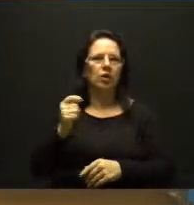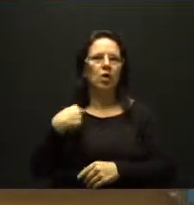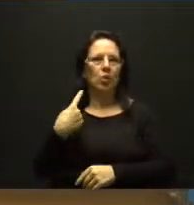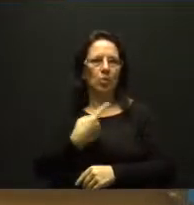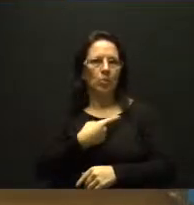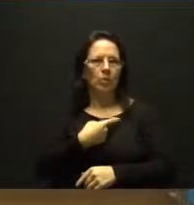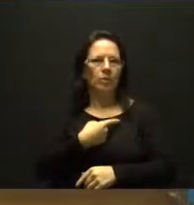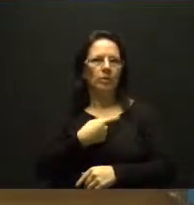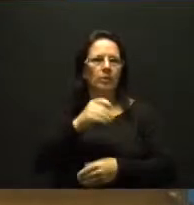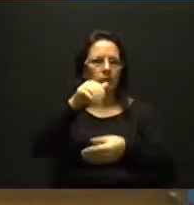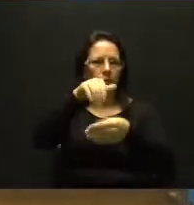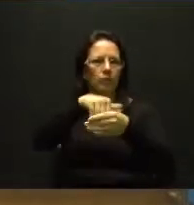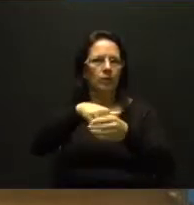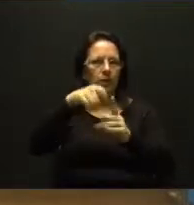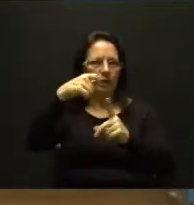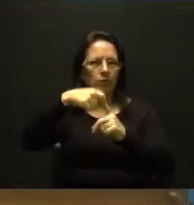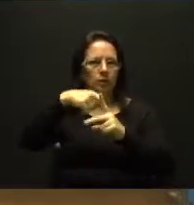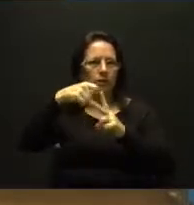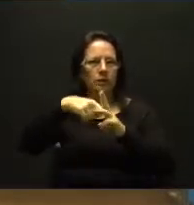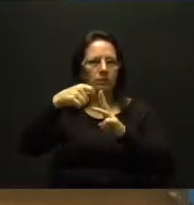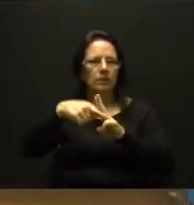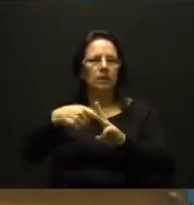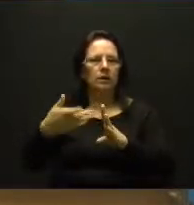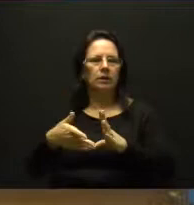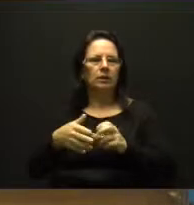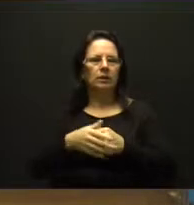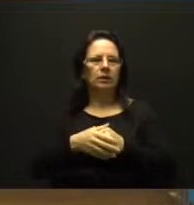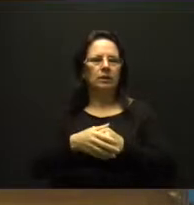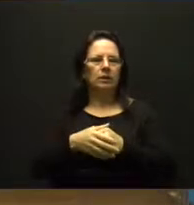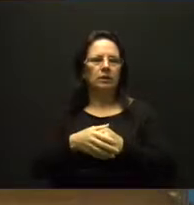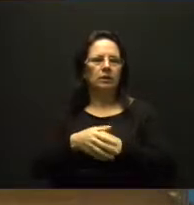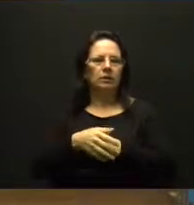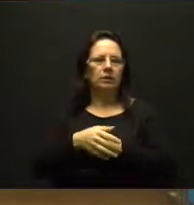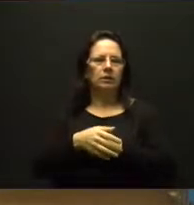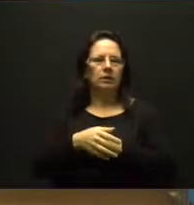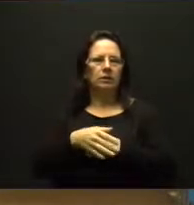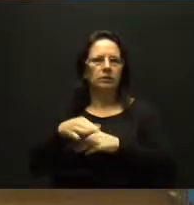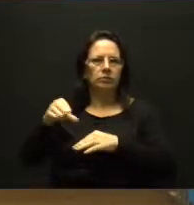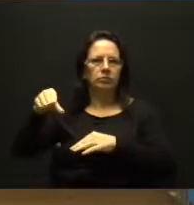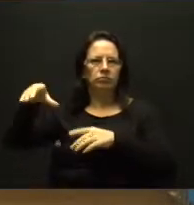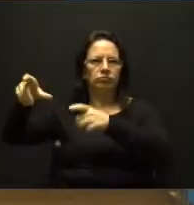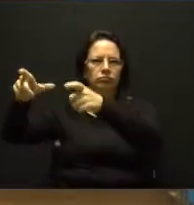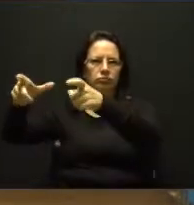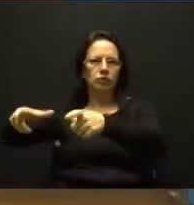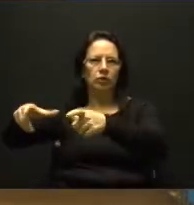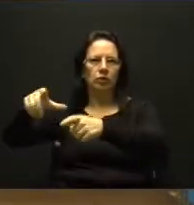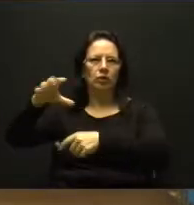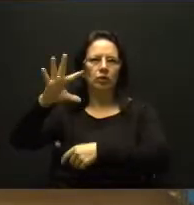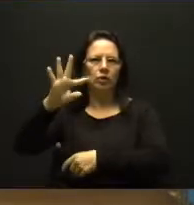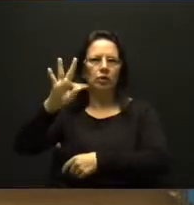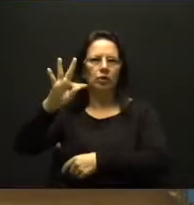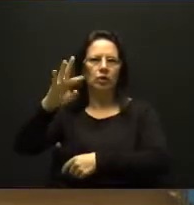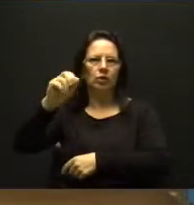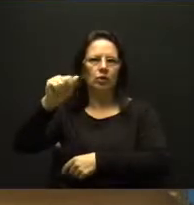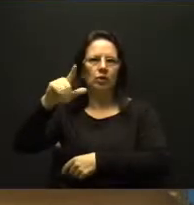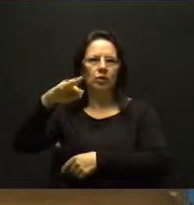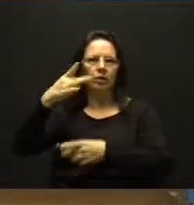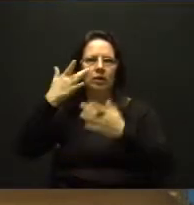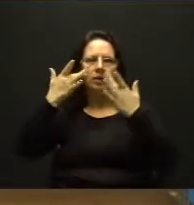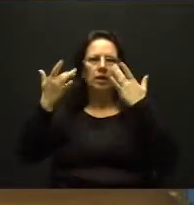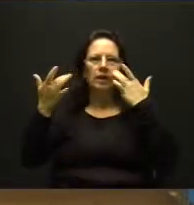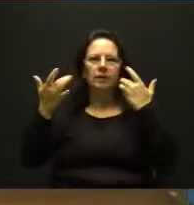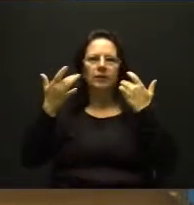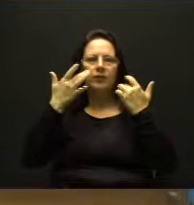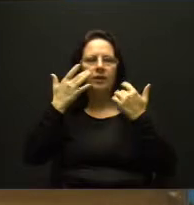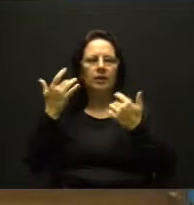agora neste mês a desafetação daquela área do teatro né a sessão para o da saúde